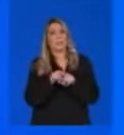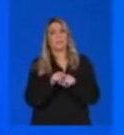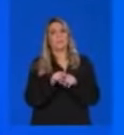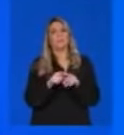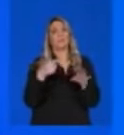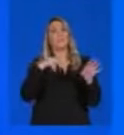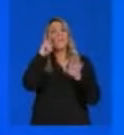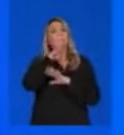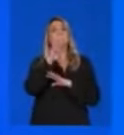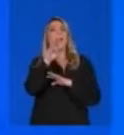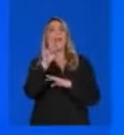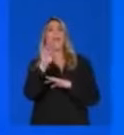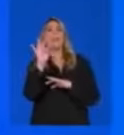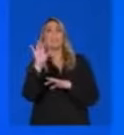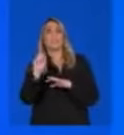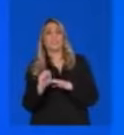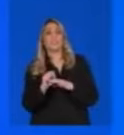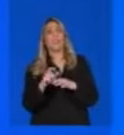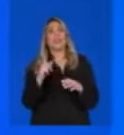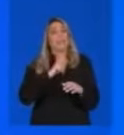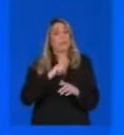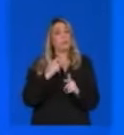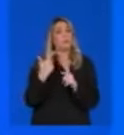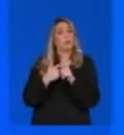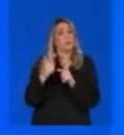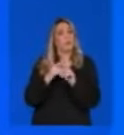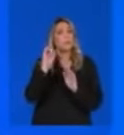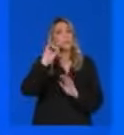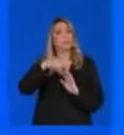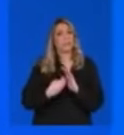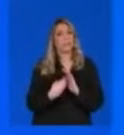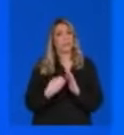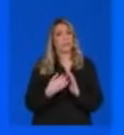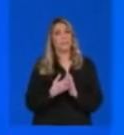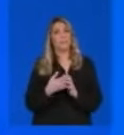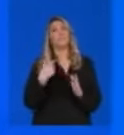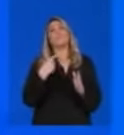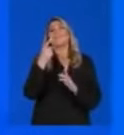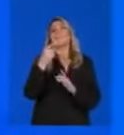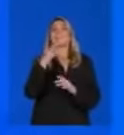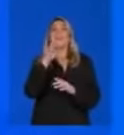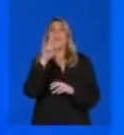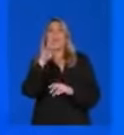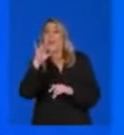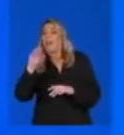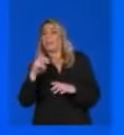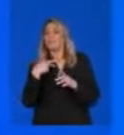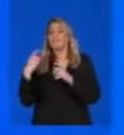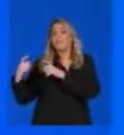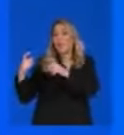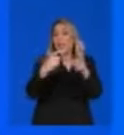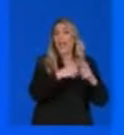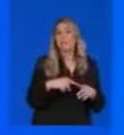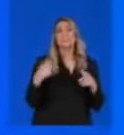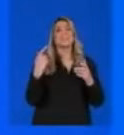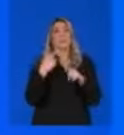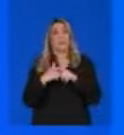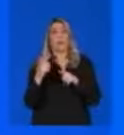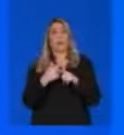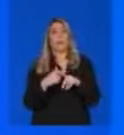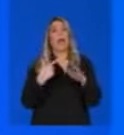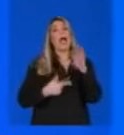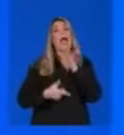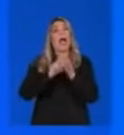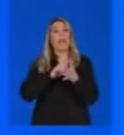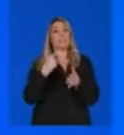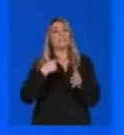os brts existentes temos problemas no transoeste e no transcarioca que precisam ser corrigidos antes de pensar em